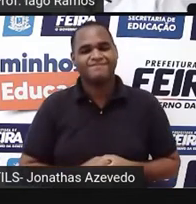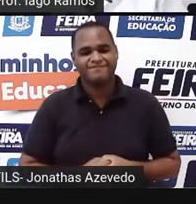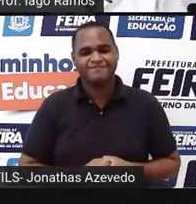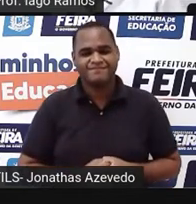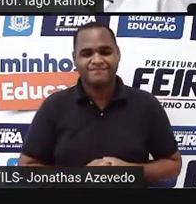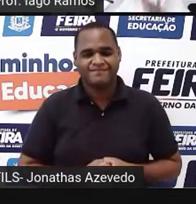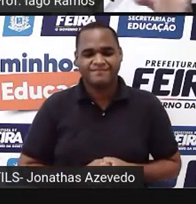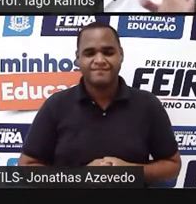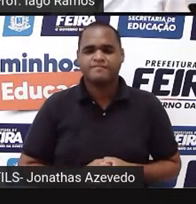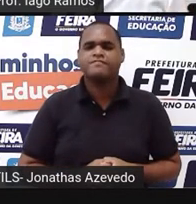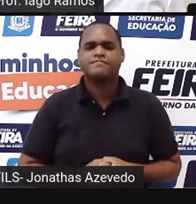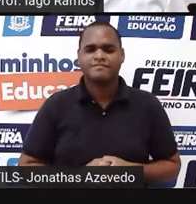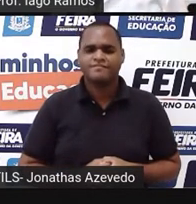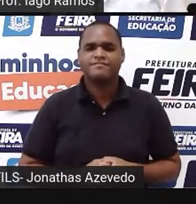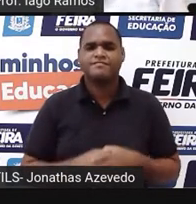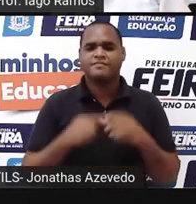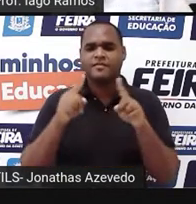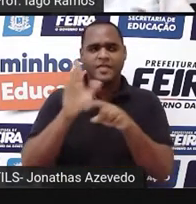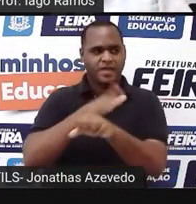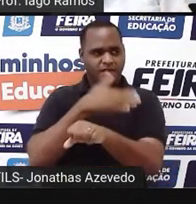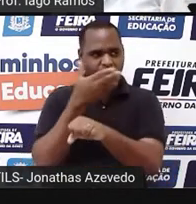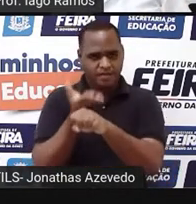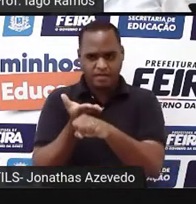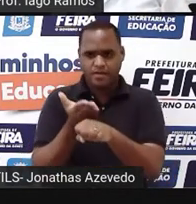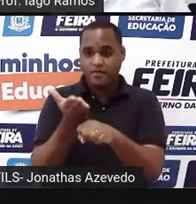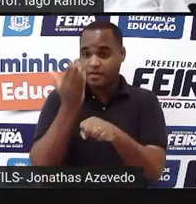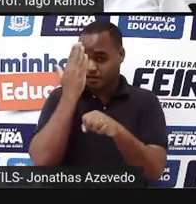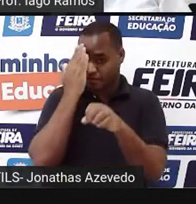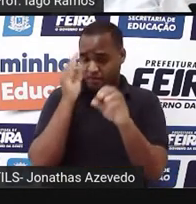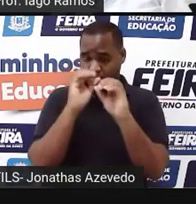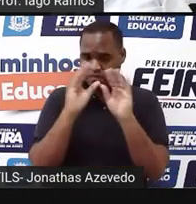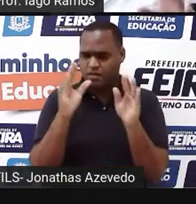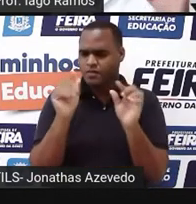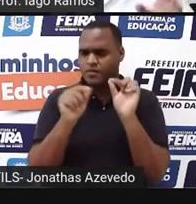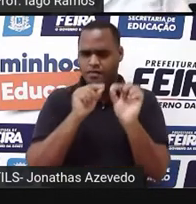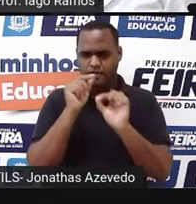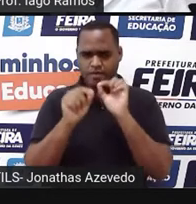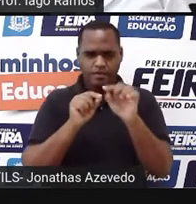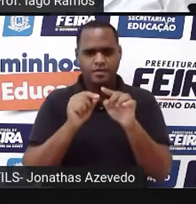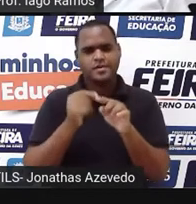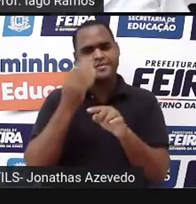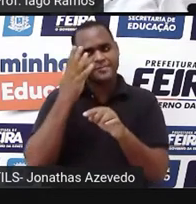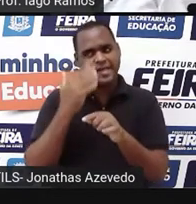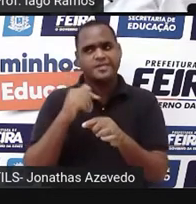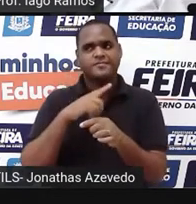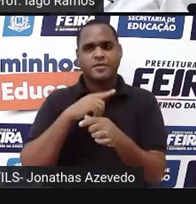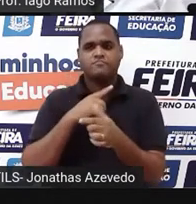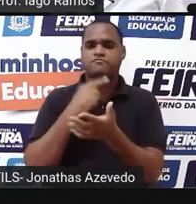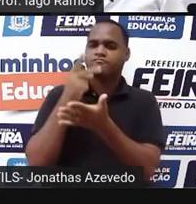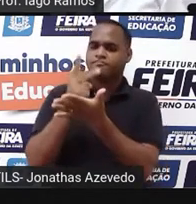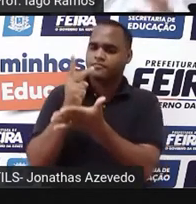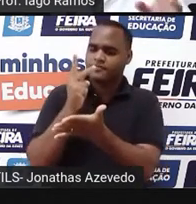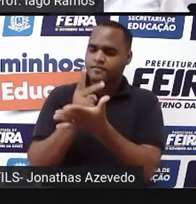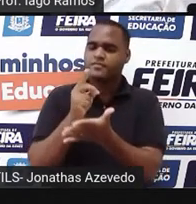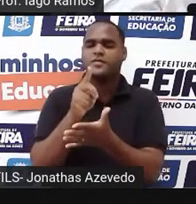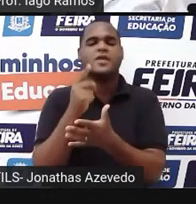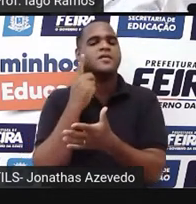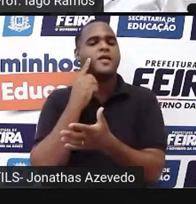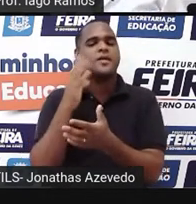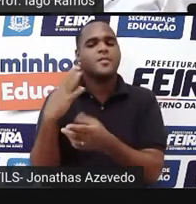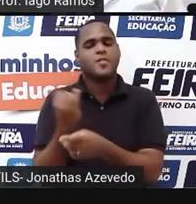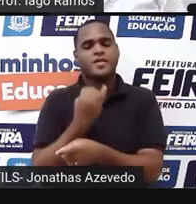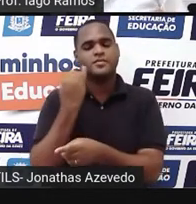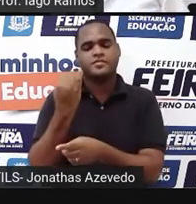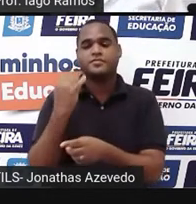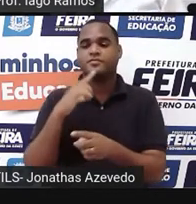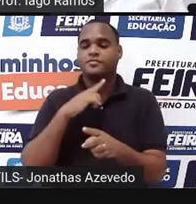isso aí. Até aqui, o quanto foi que você entendeu? A gente sempre faz isso, tá? Isso é